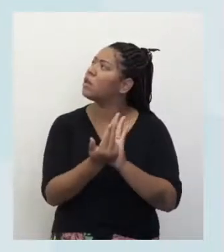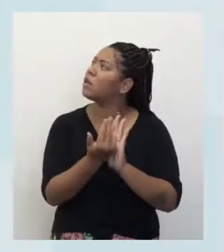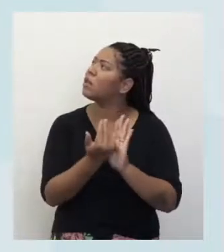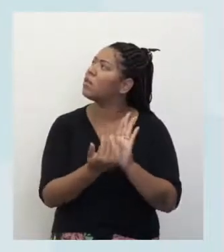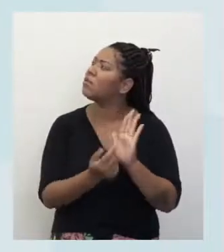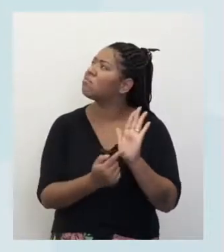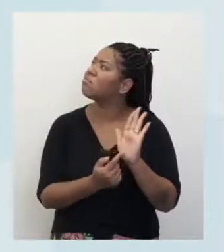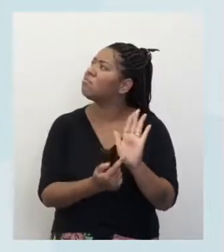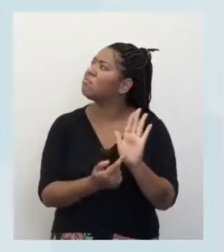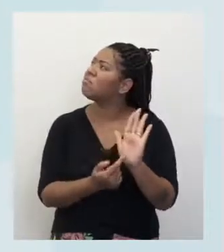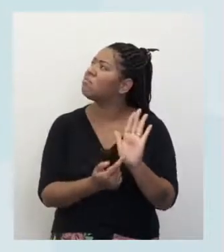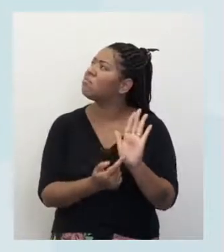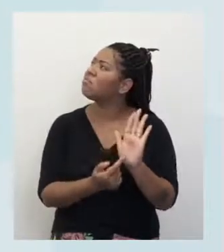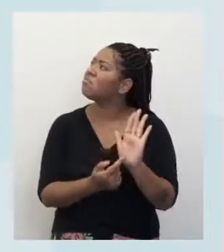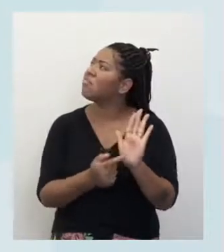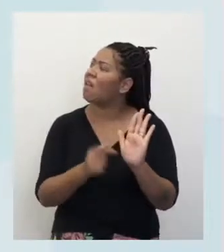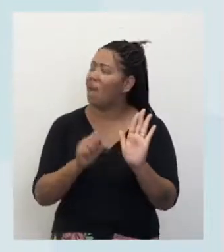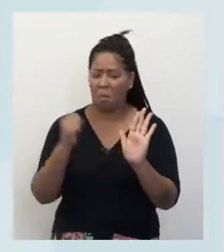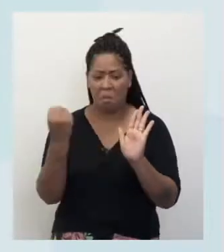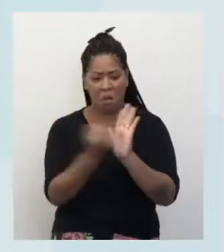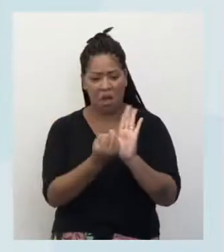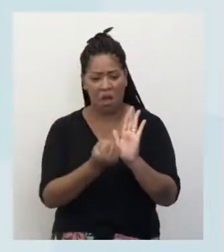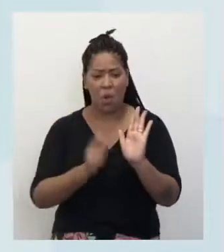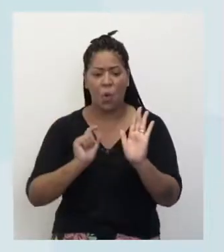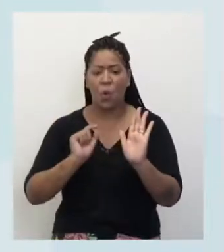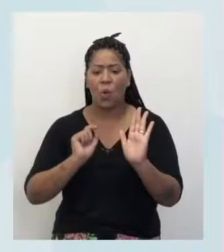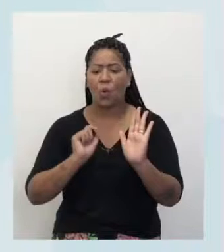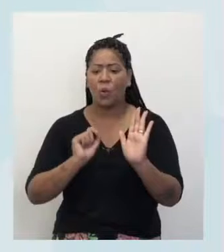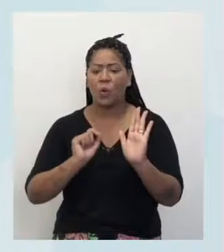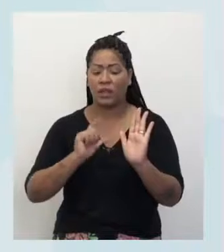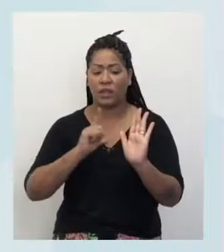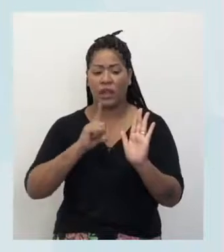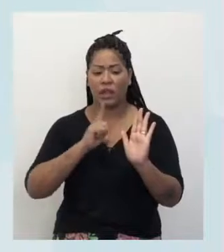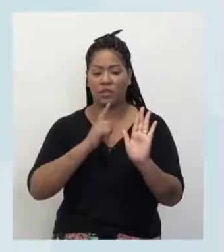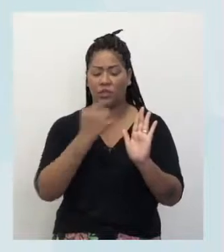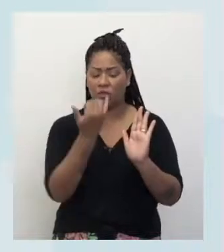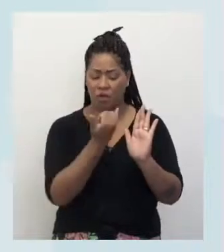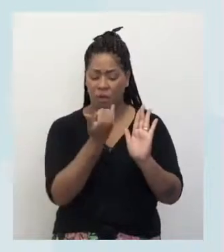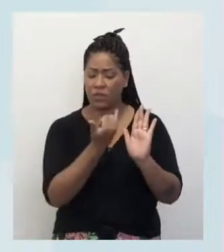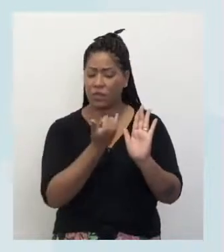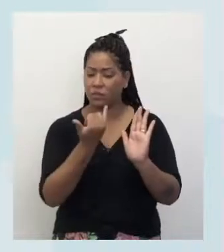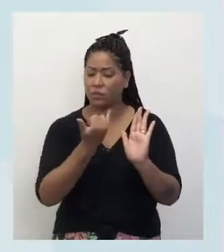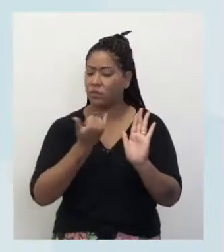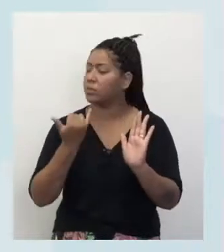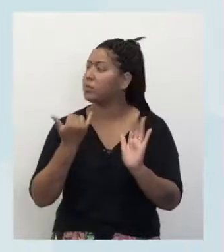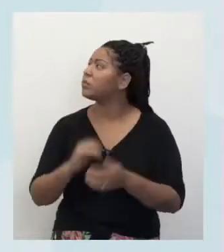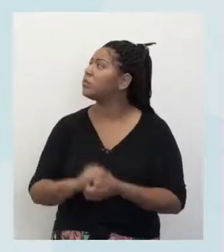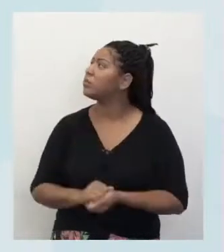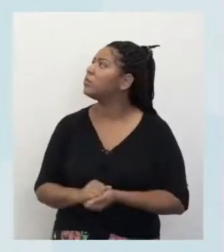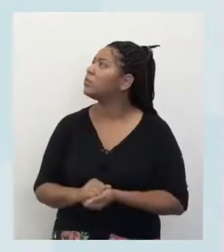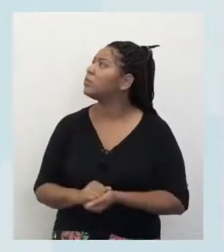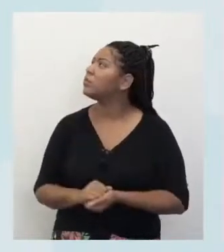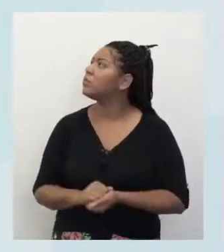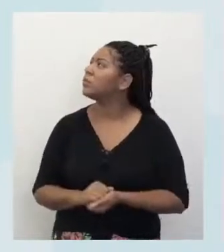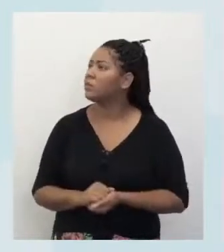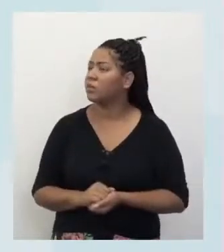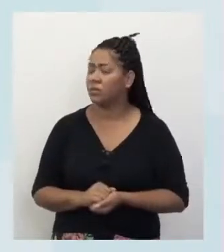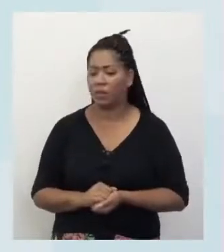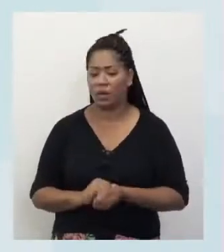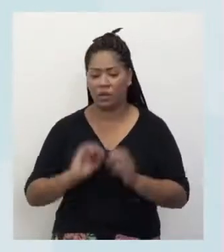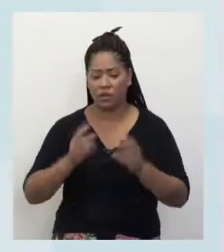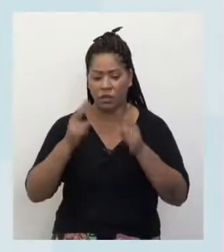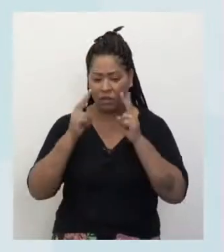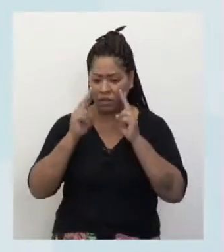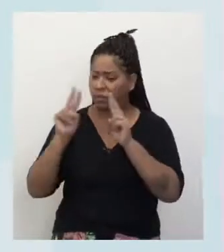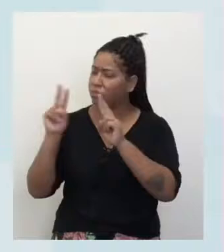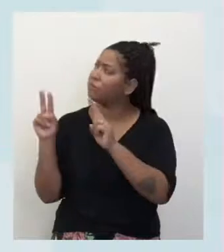atual, é antigo? Quais são as inferências que podemos deduzir ou tirar dessas imagens aí? Será que em algum momento você já viu essa imagem